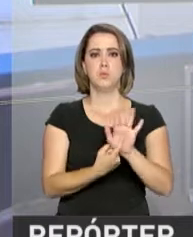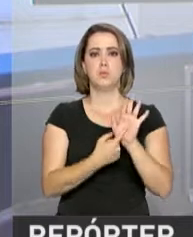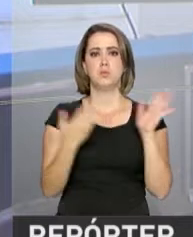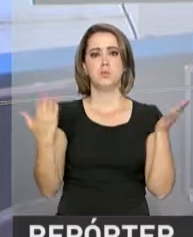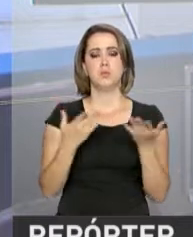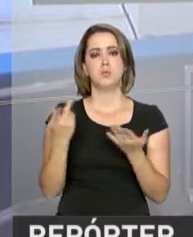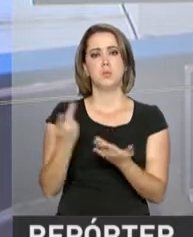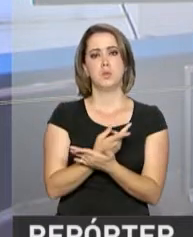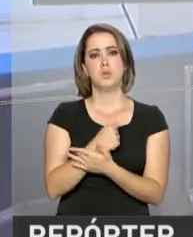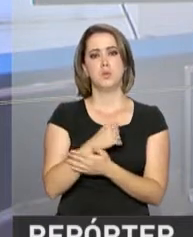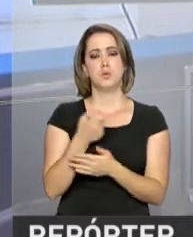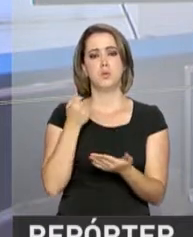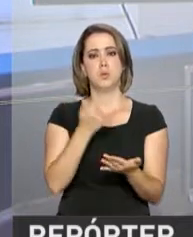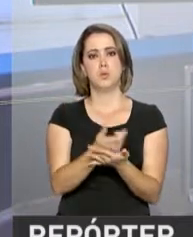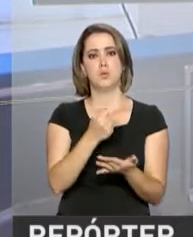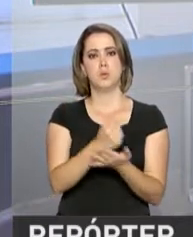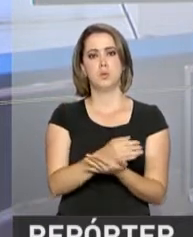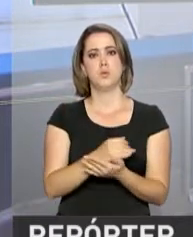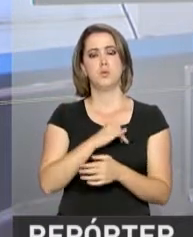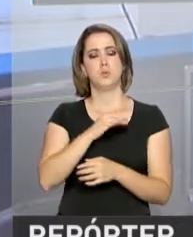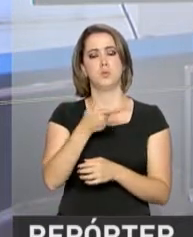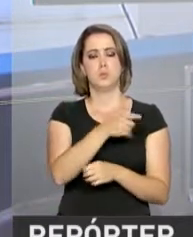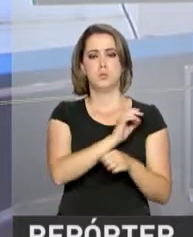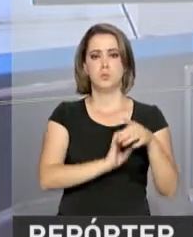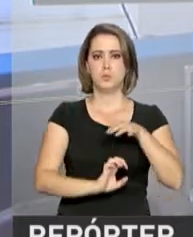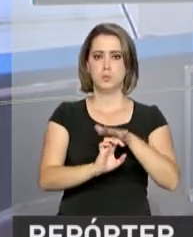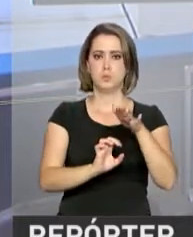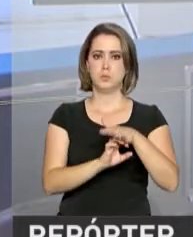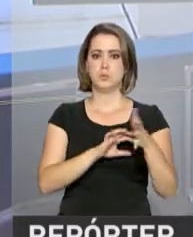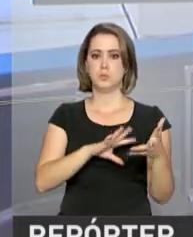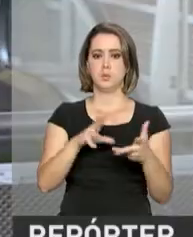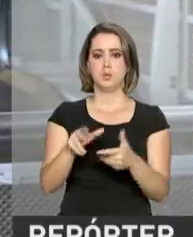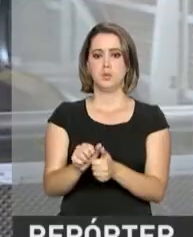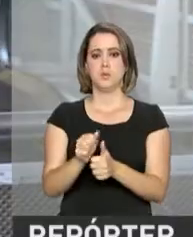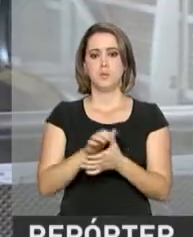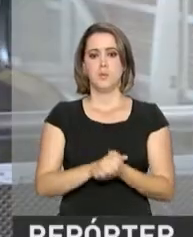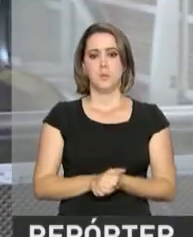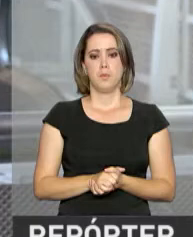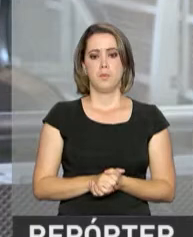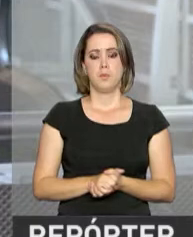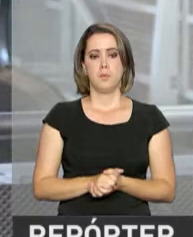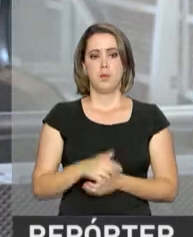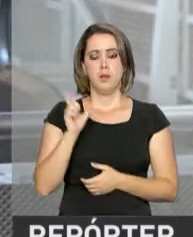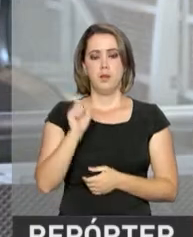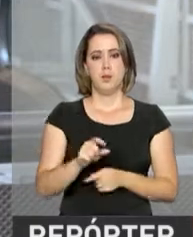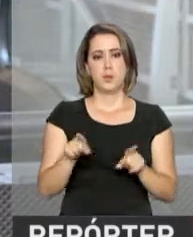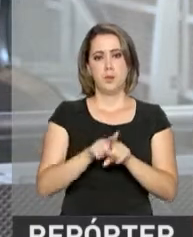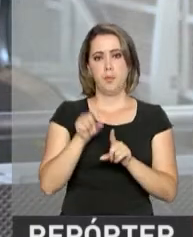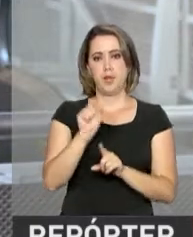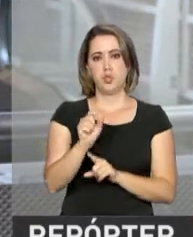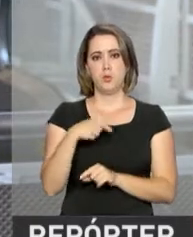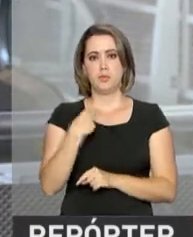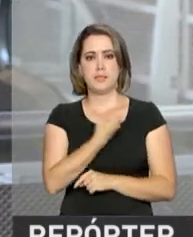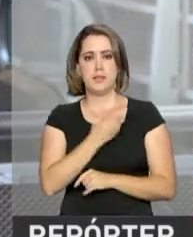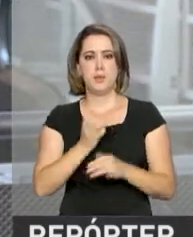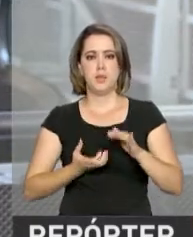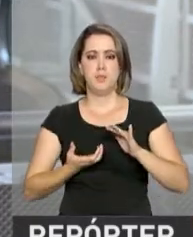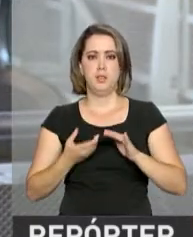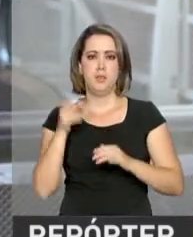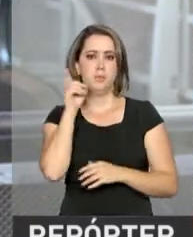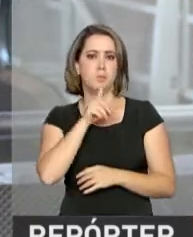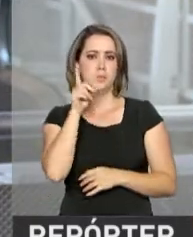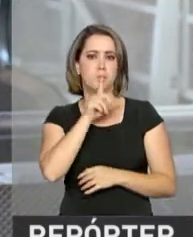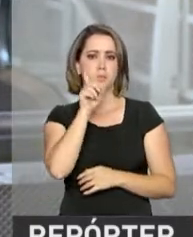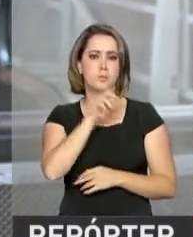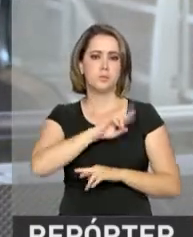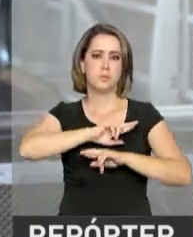essa cobrança por companhias aéreas internacionais. Aqui nos Estados Unidos, a maioria das companhias